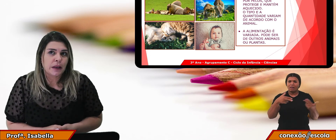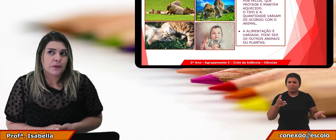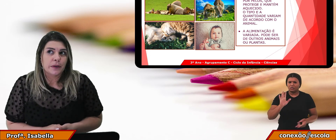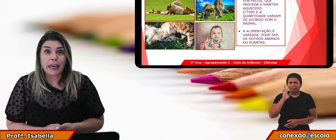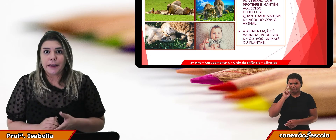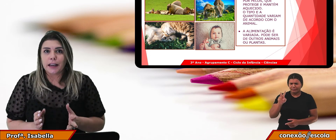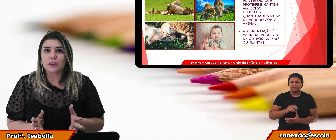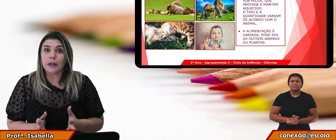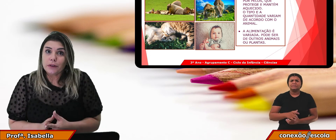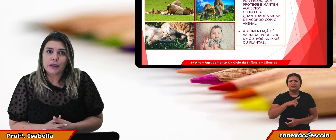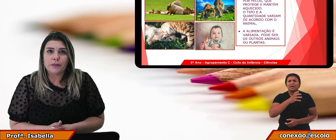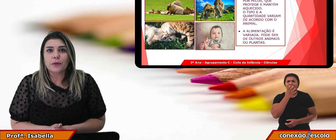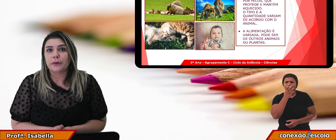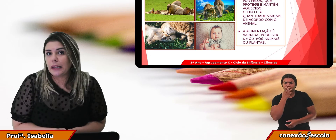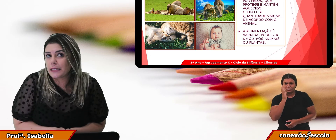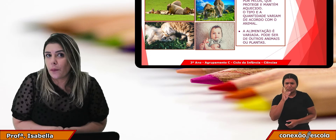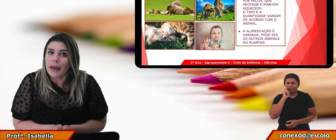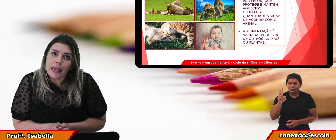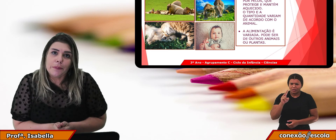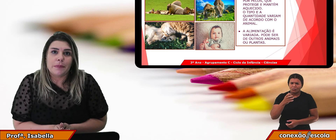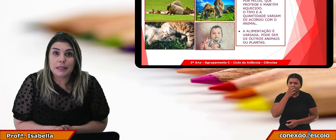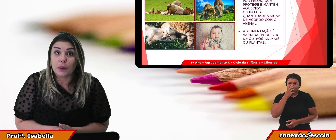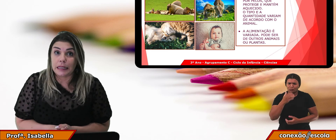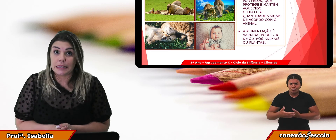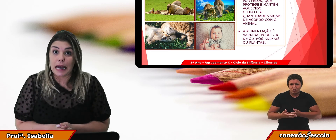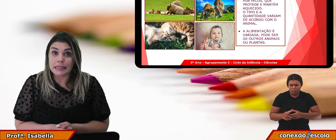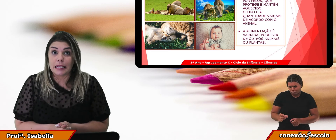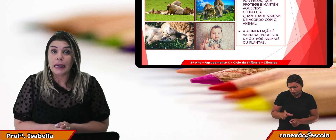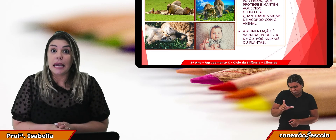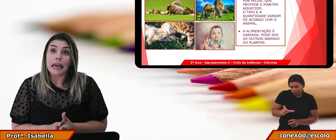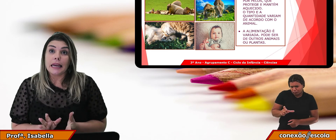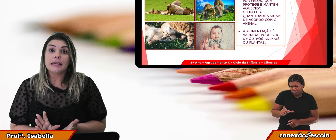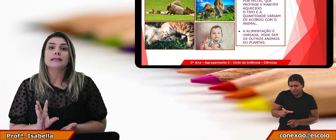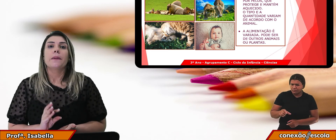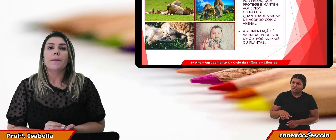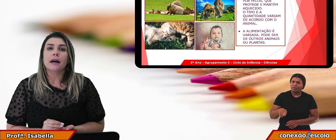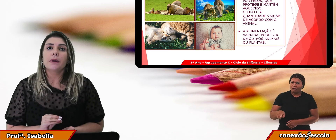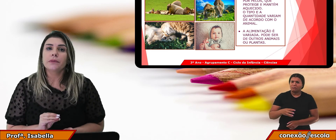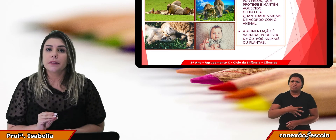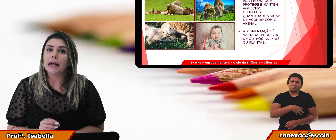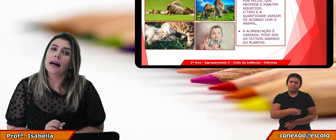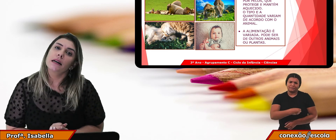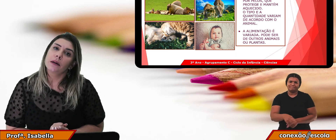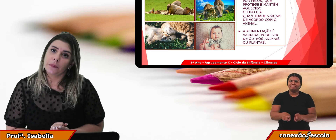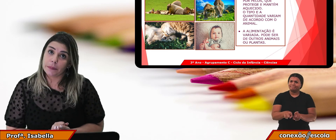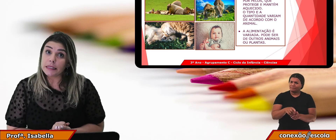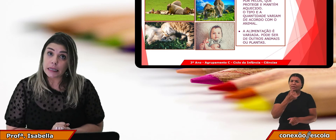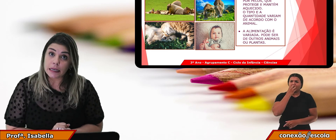isso? Quem tem cachorrinho já viu quando eles são bem bebezinhos, quando eles nascem? Eles mamam